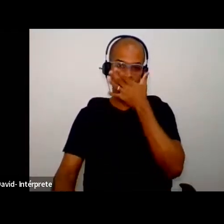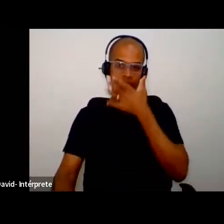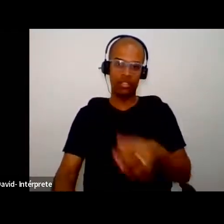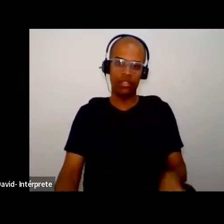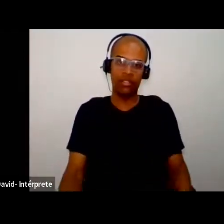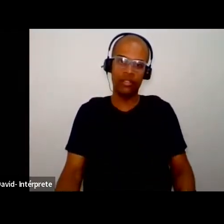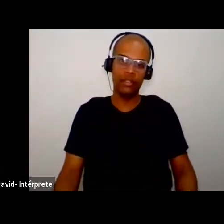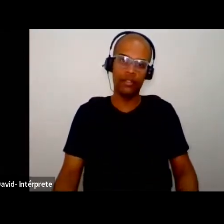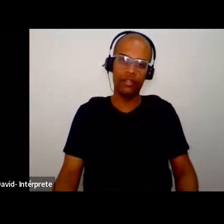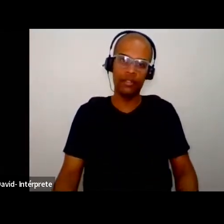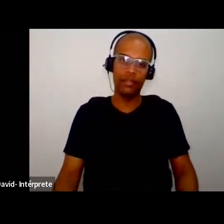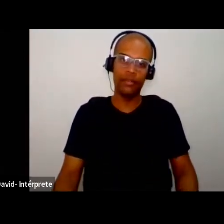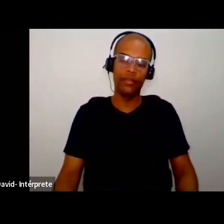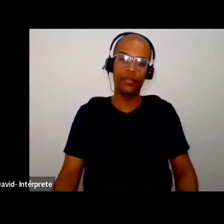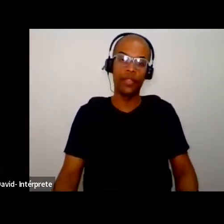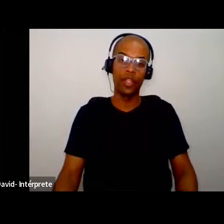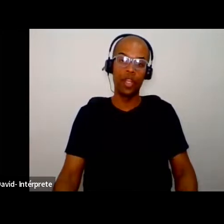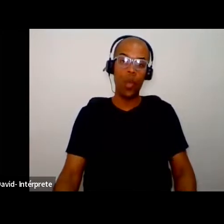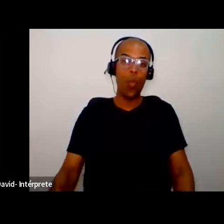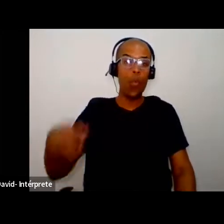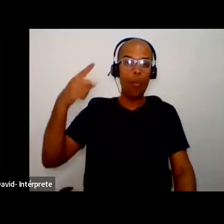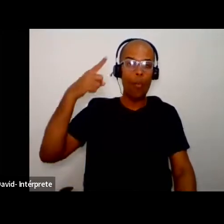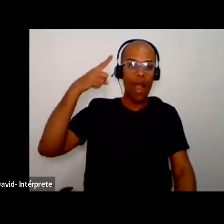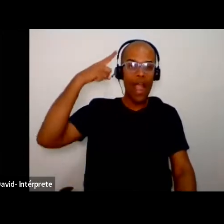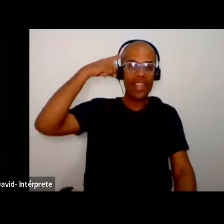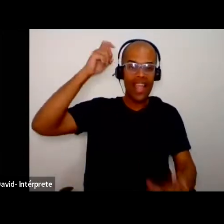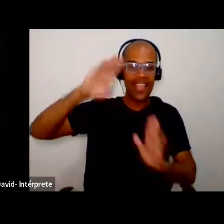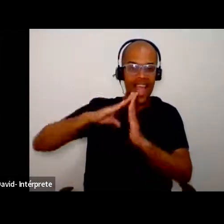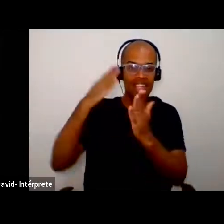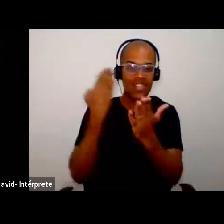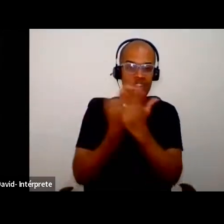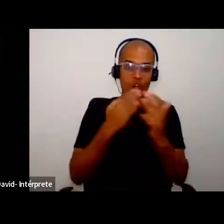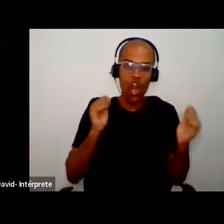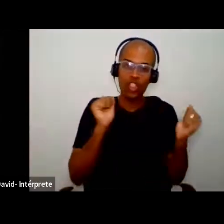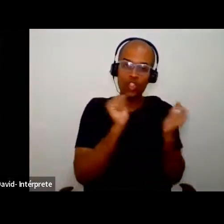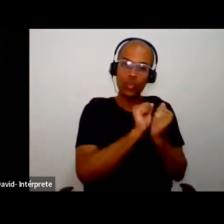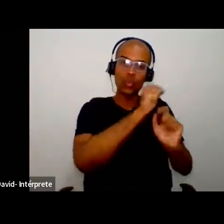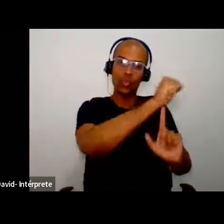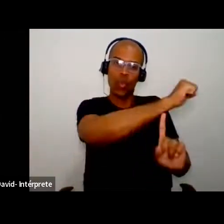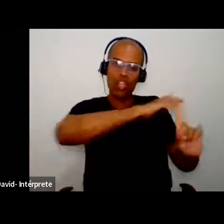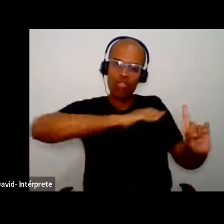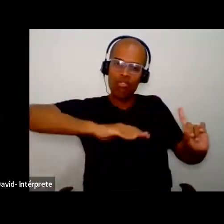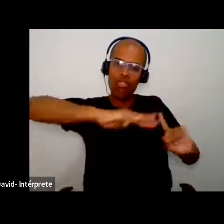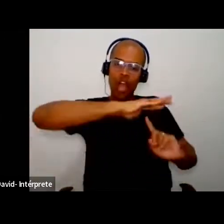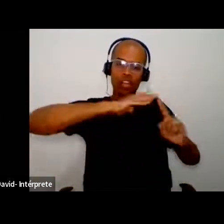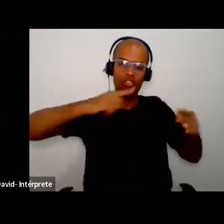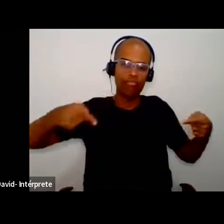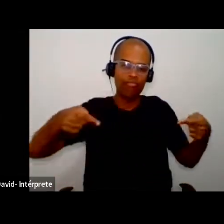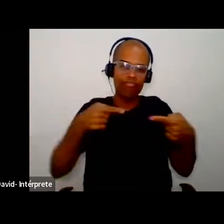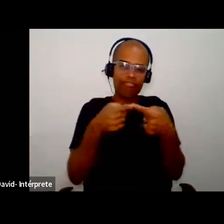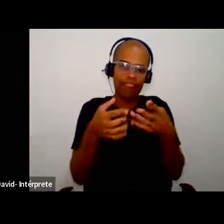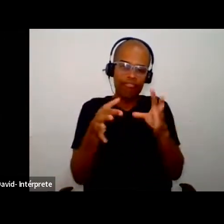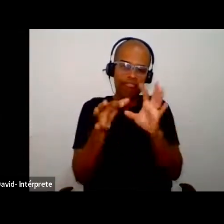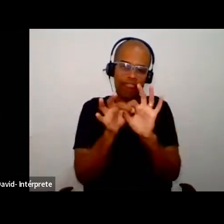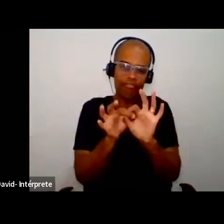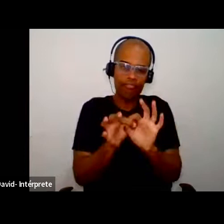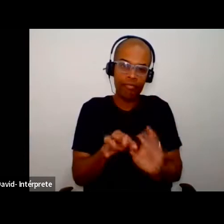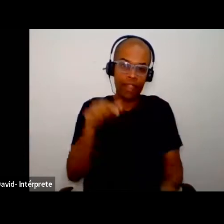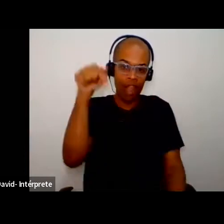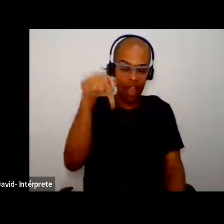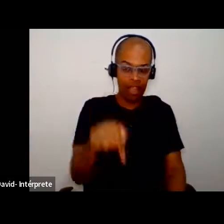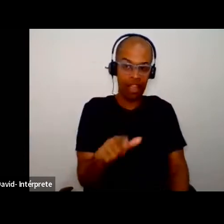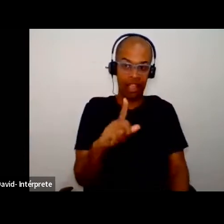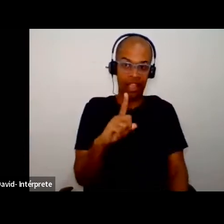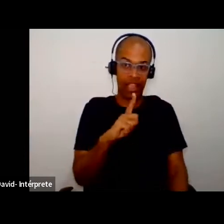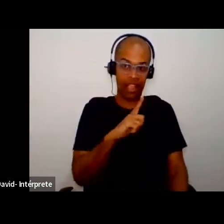de uma escola associada às questões da sociedade, temos aqui também